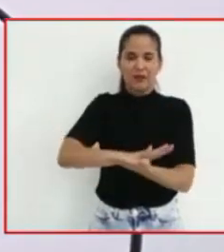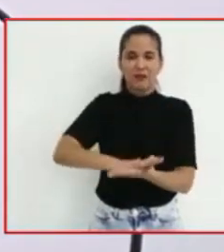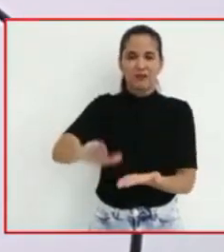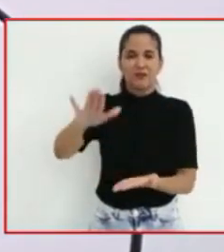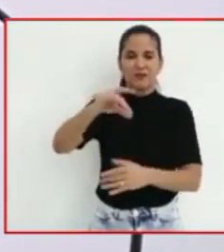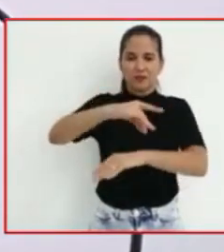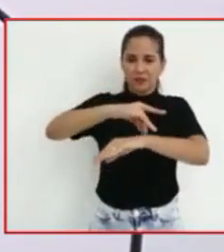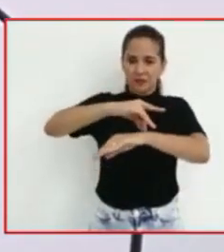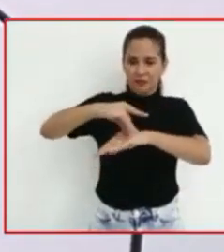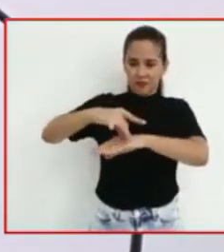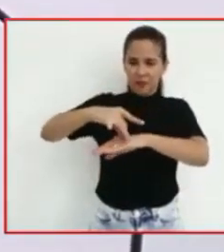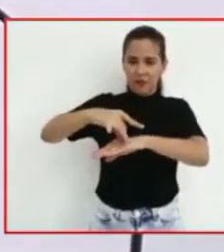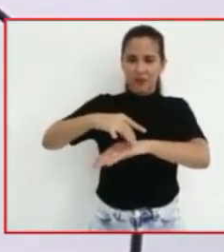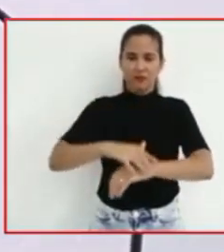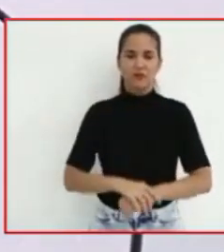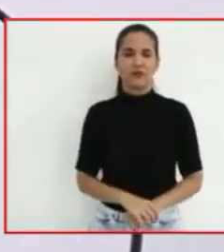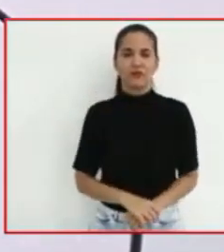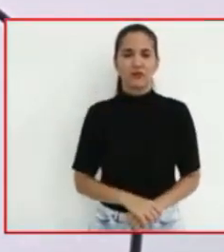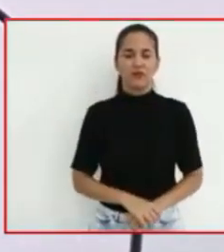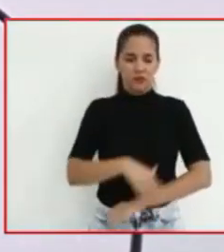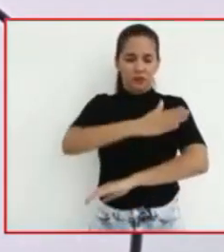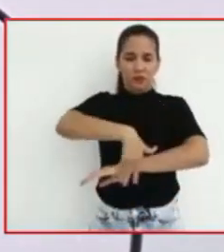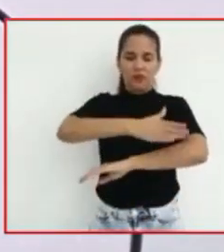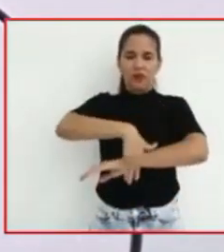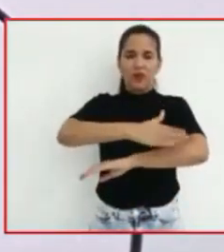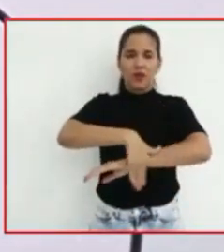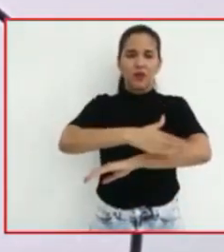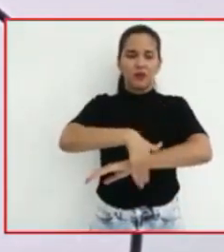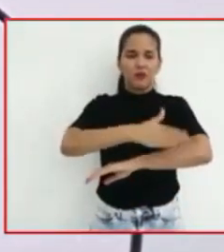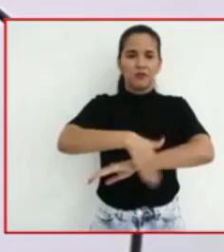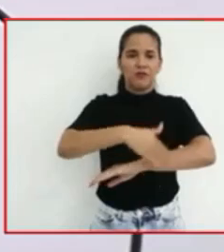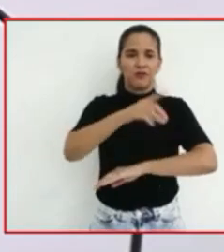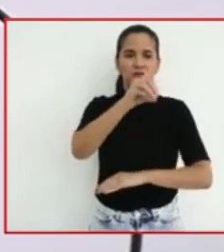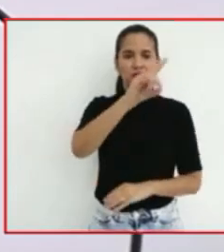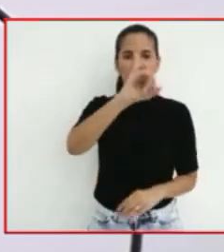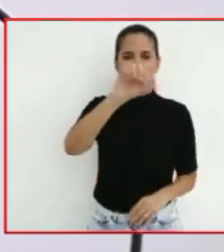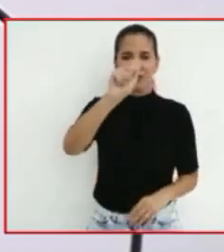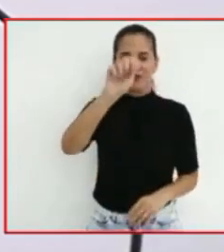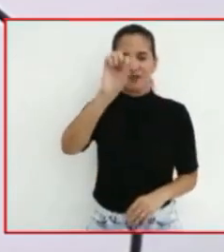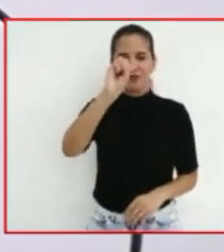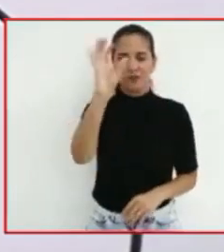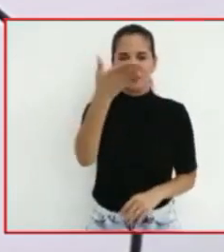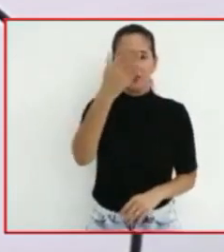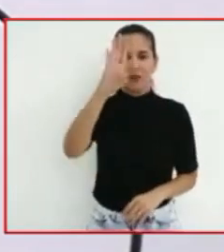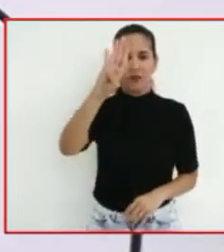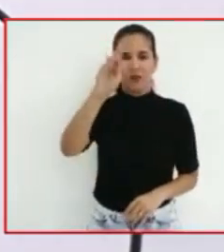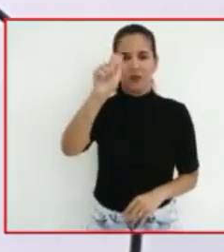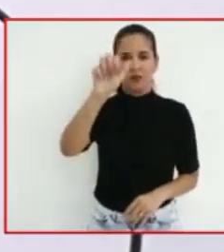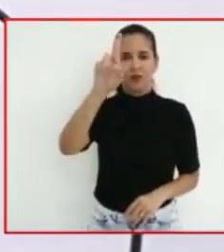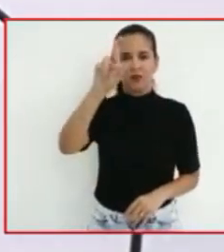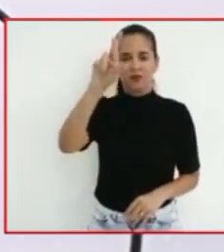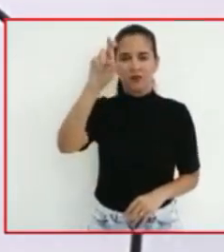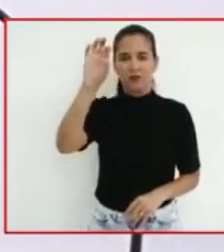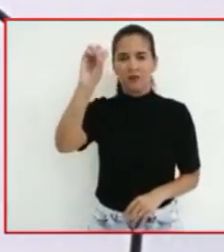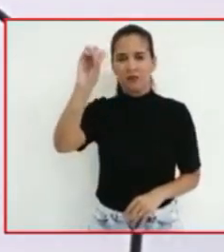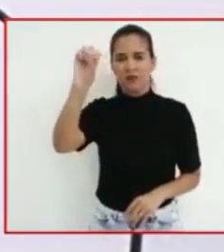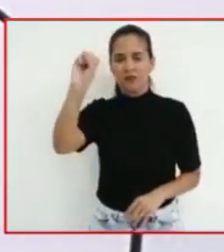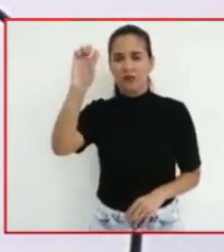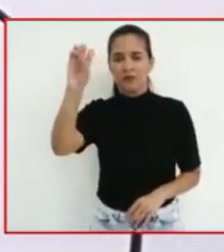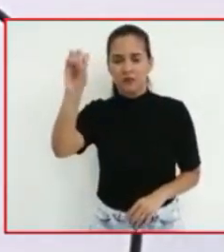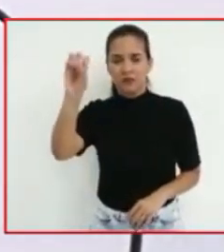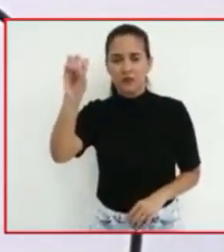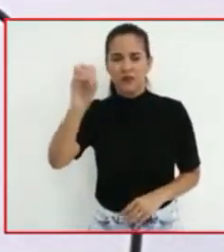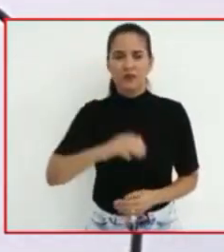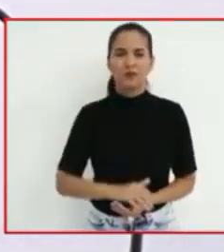Foi anunciado uma indicação de todos os vereadores que fizemos o pedido. O senhor Riedel, secretário